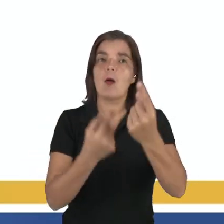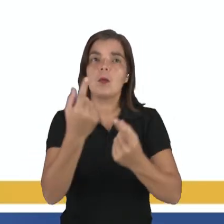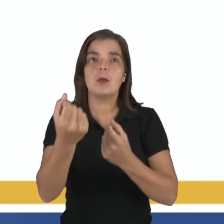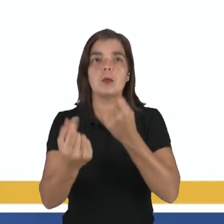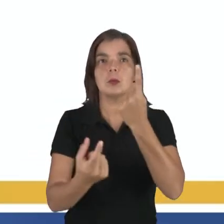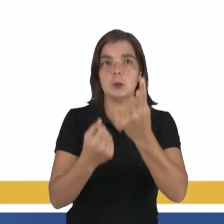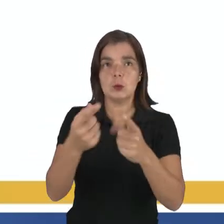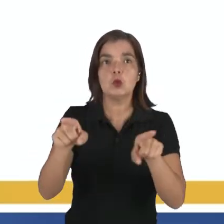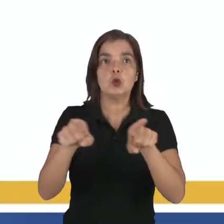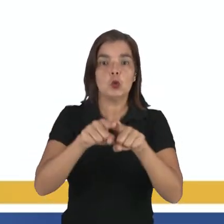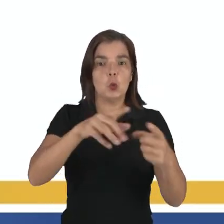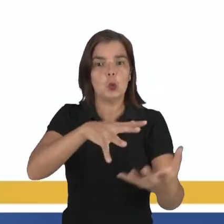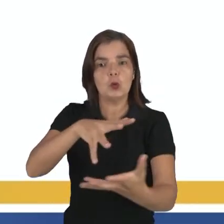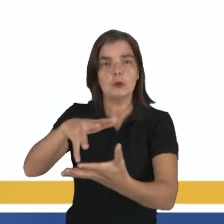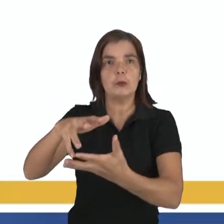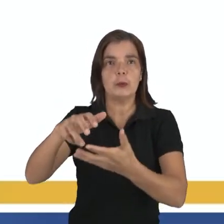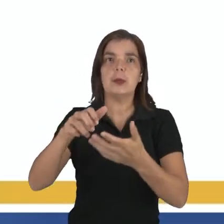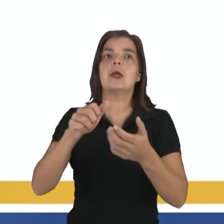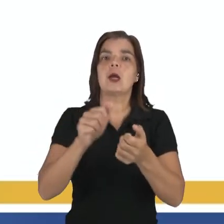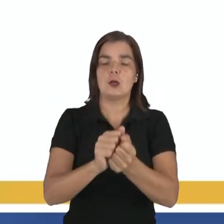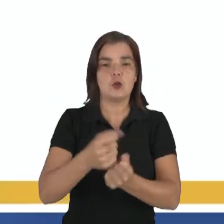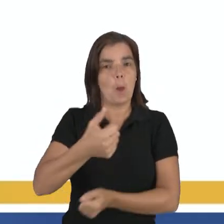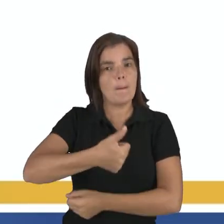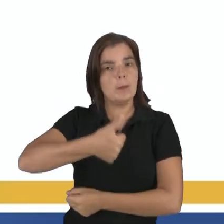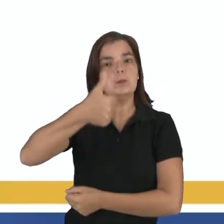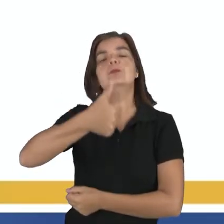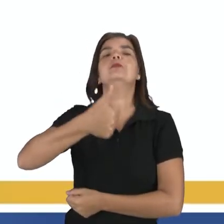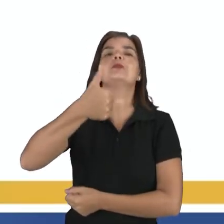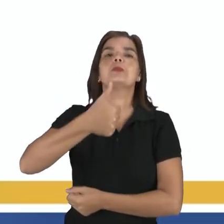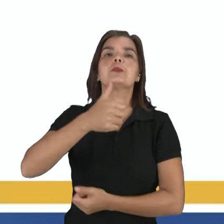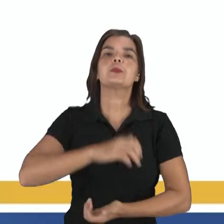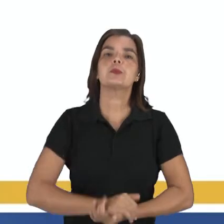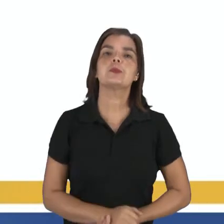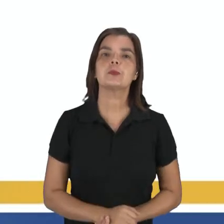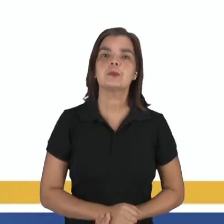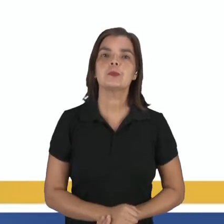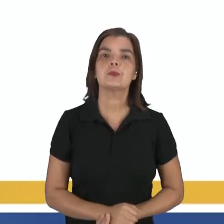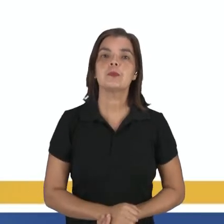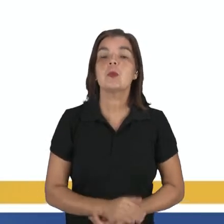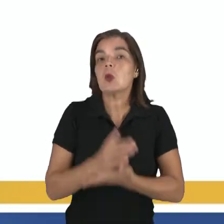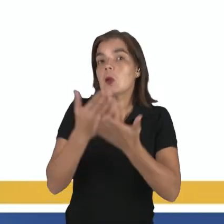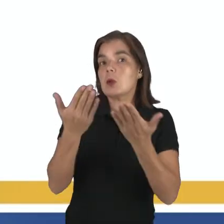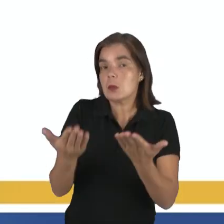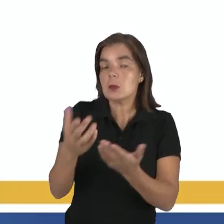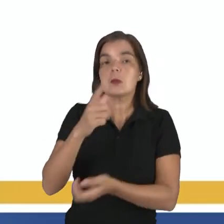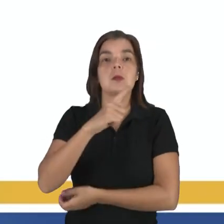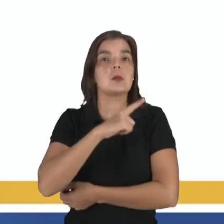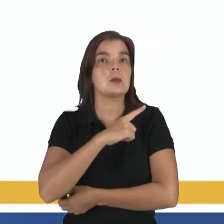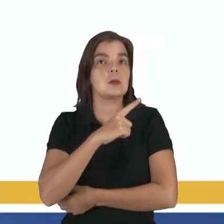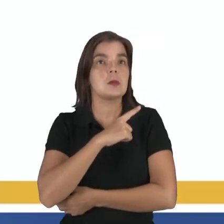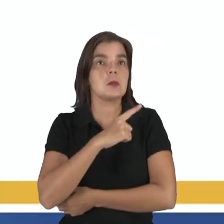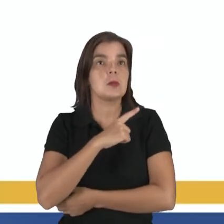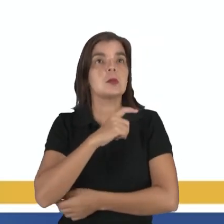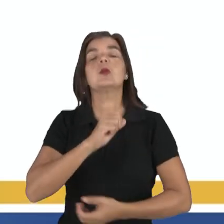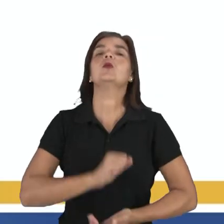distribuídos aleatoriamente sobre uma esfera carregada positivamente. Então, nós temos aqui